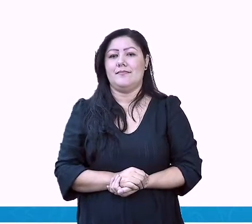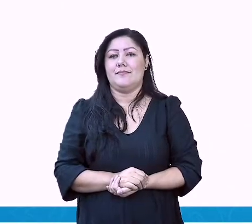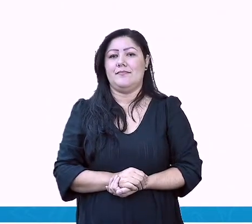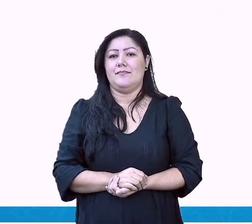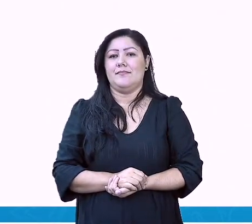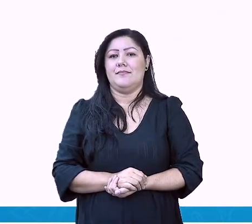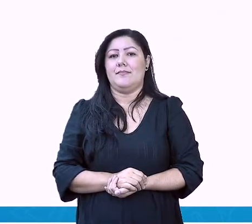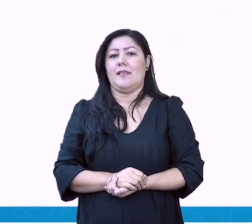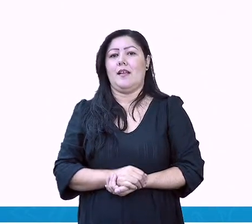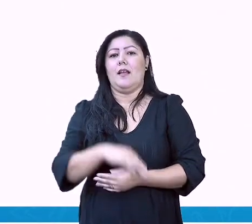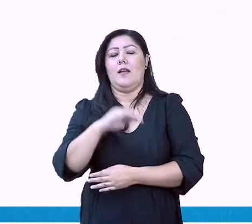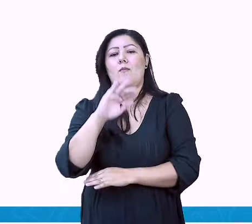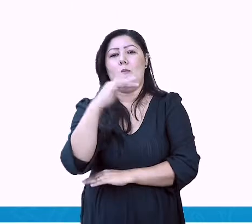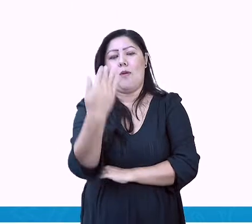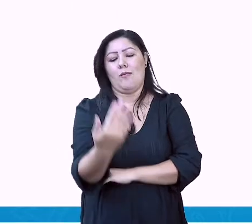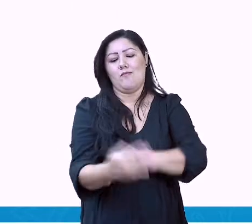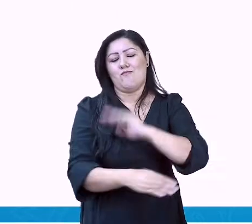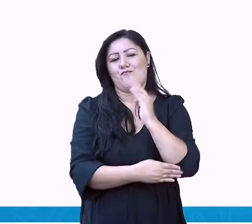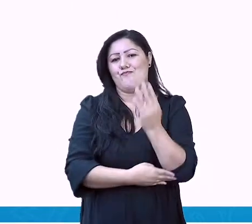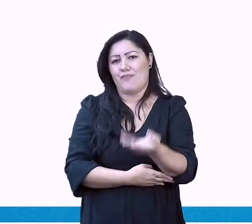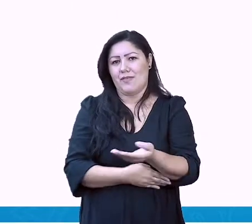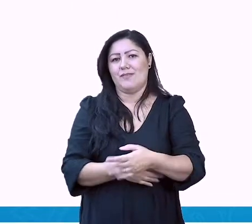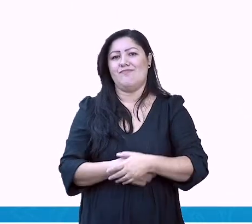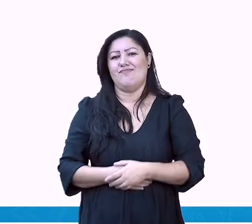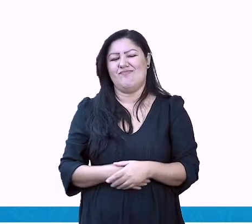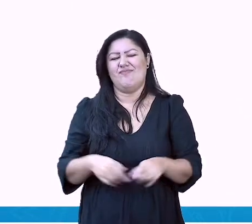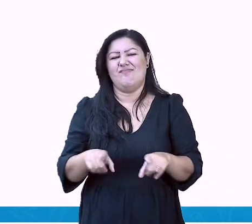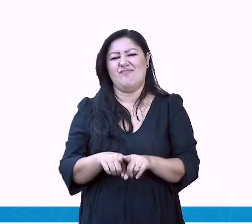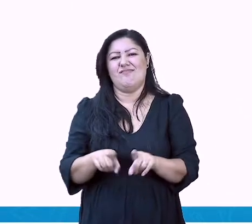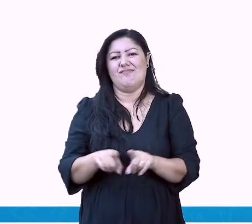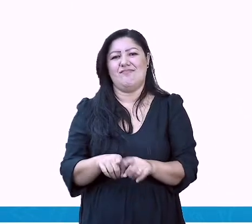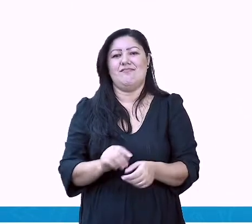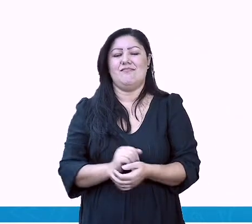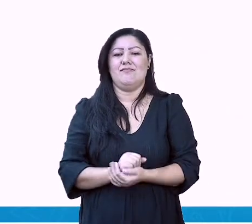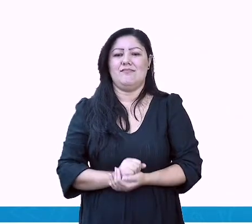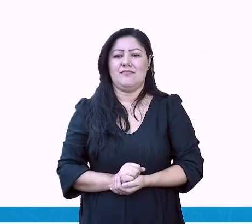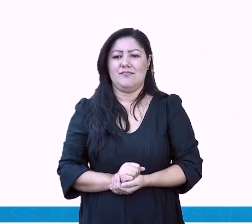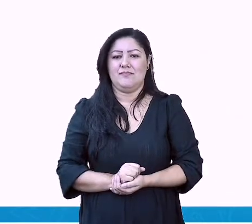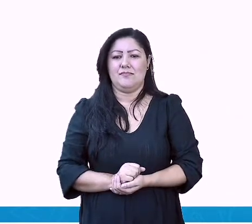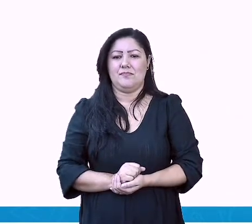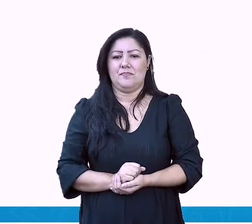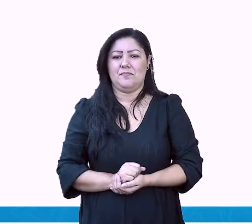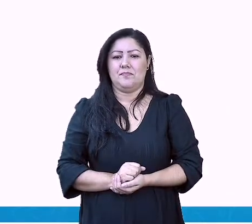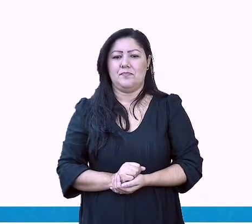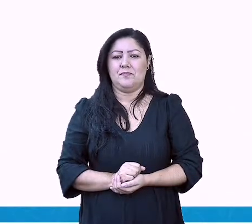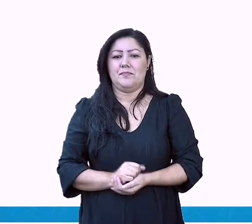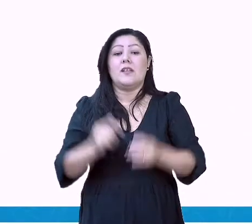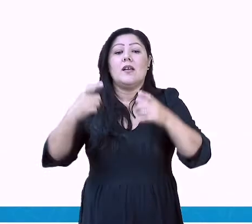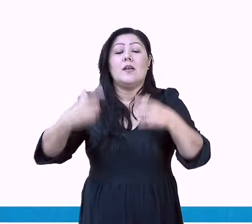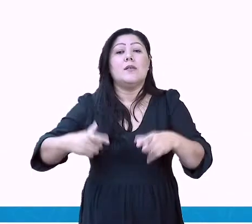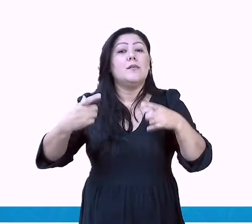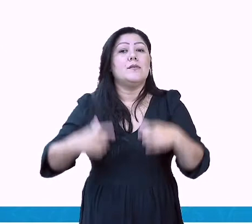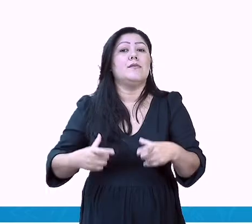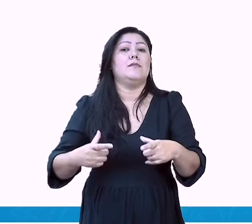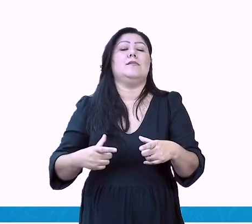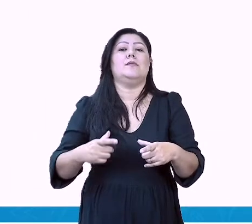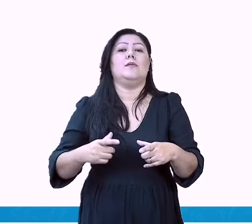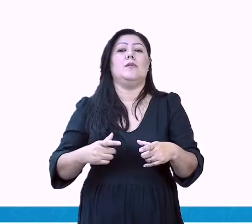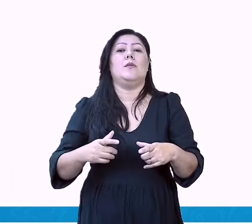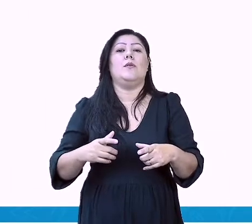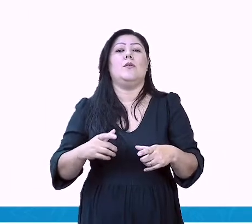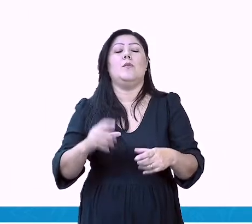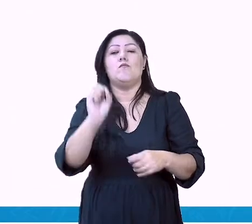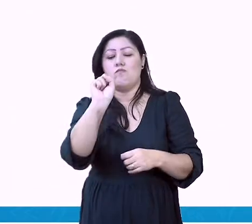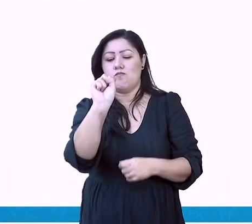tão devastada quanto a Mata Atlântica. Ela se localiza na região